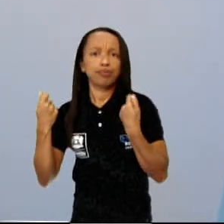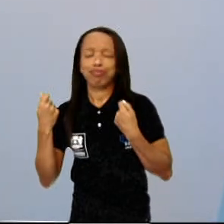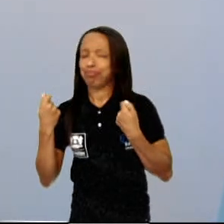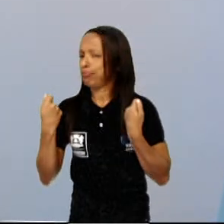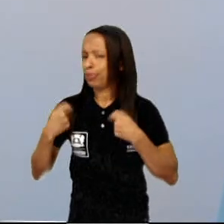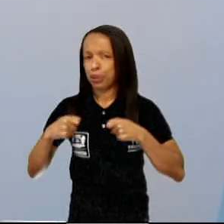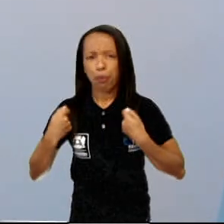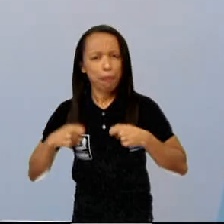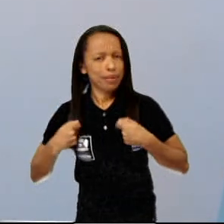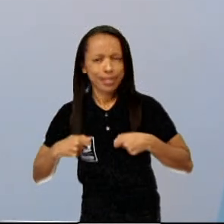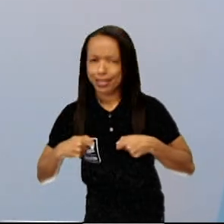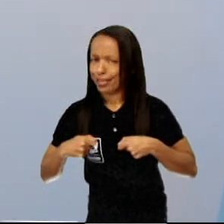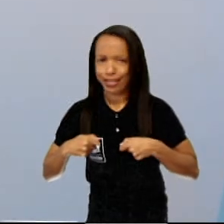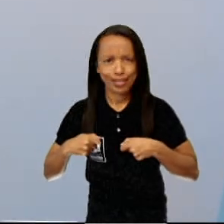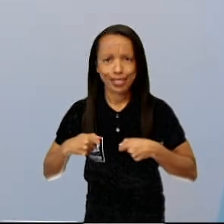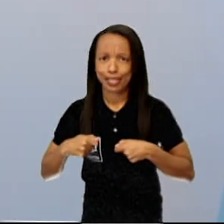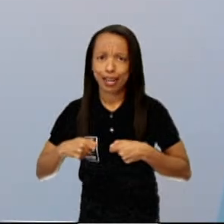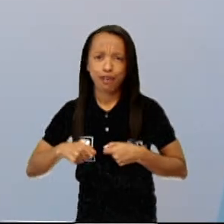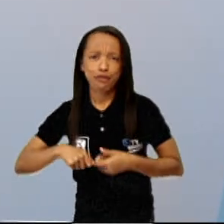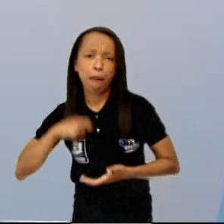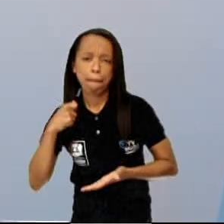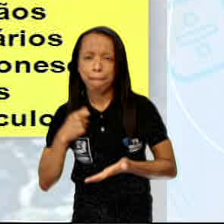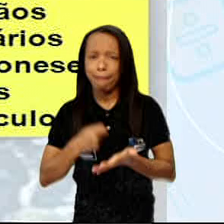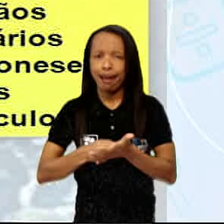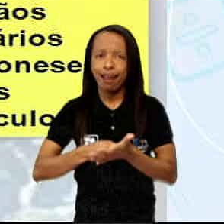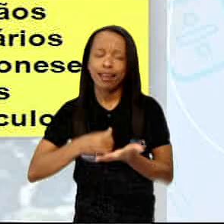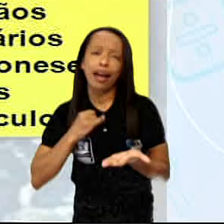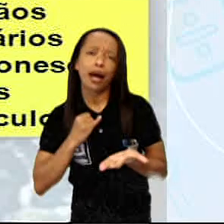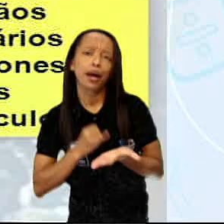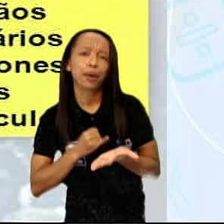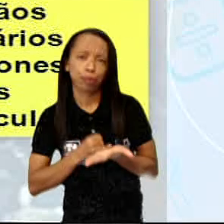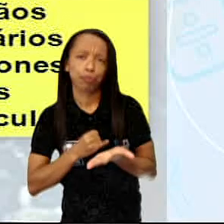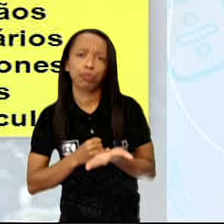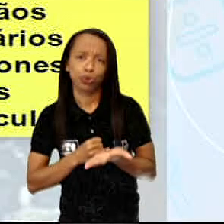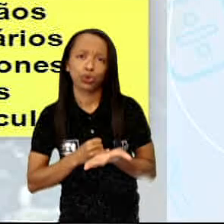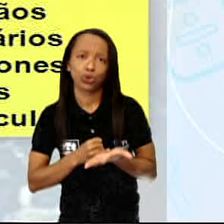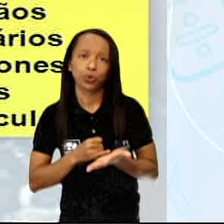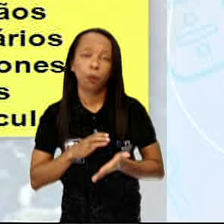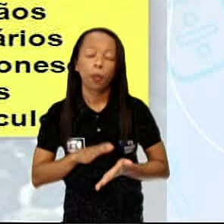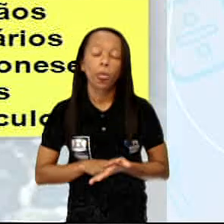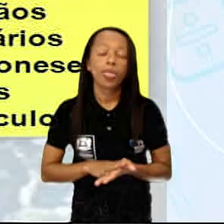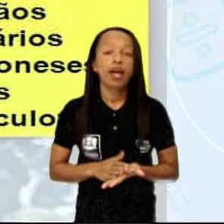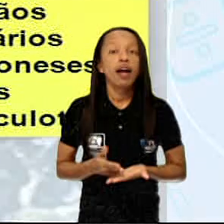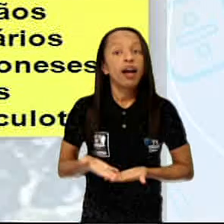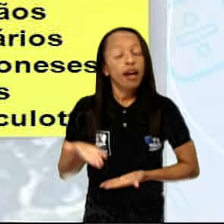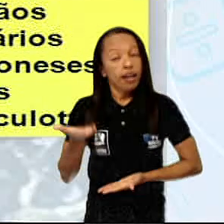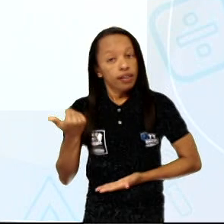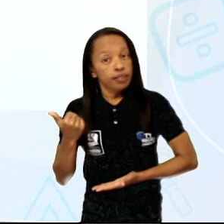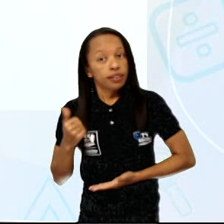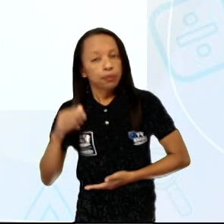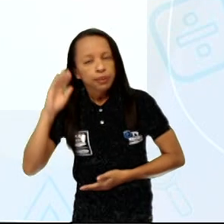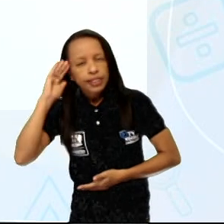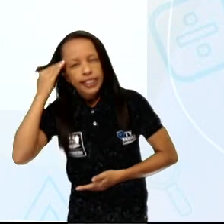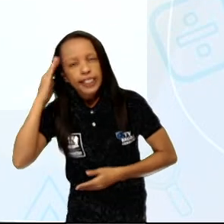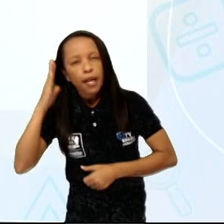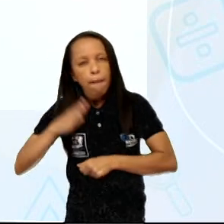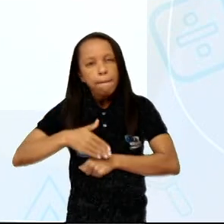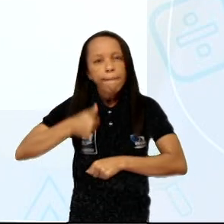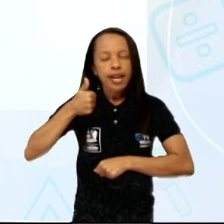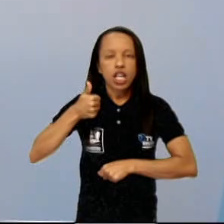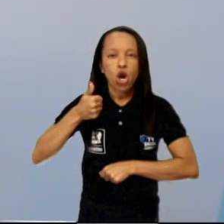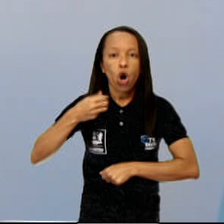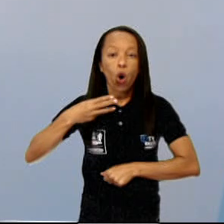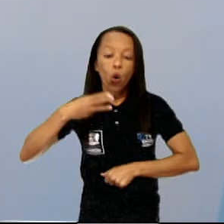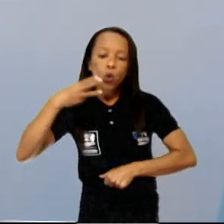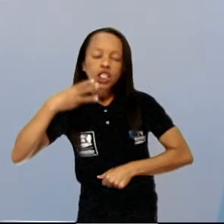pagar imposto. Segue o slide aí, galera. Para vocês entenderem melhor, dentro do terceiro estado, que eu coloquei nessa pirâmide